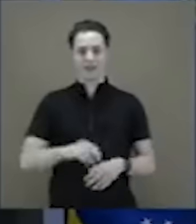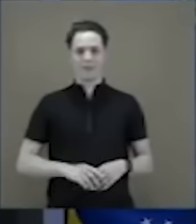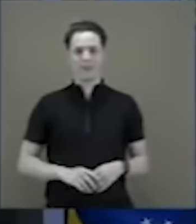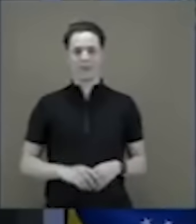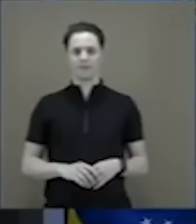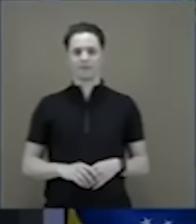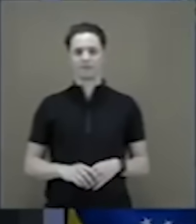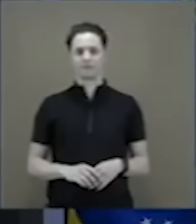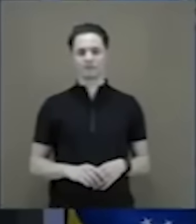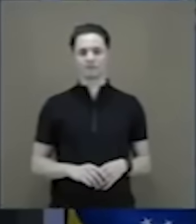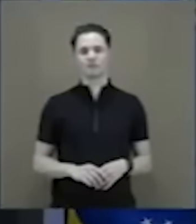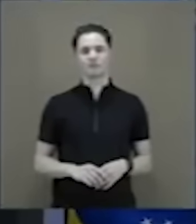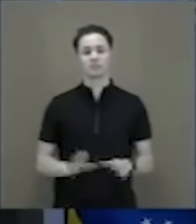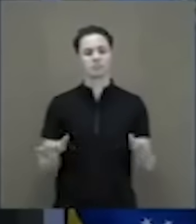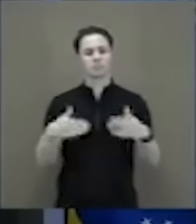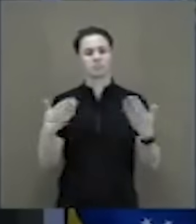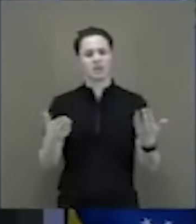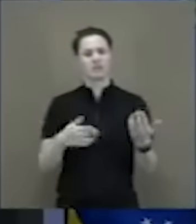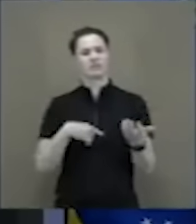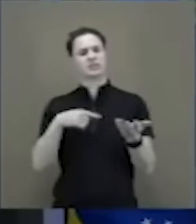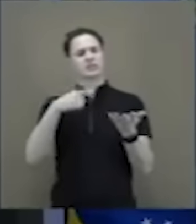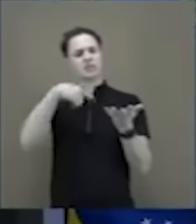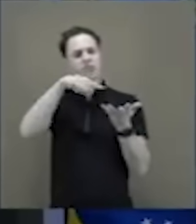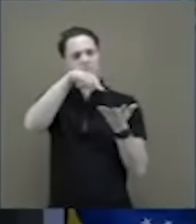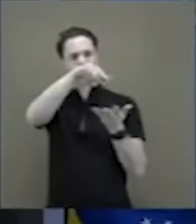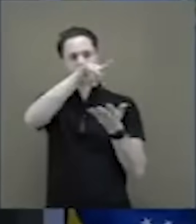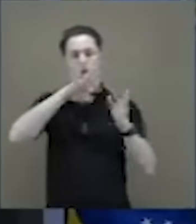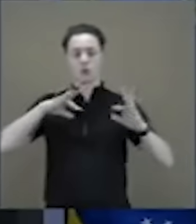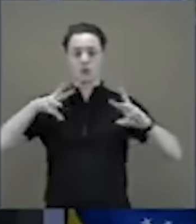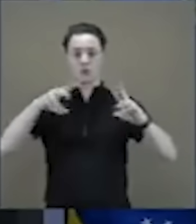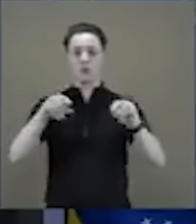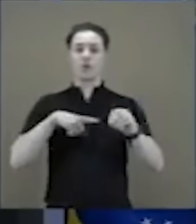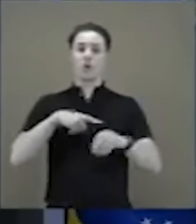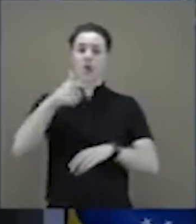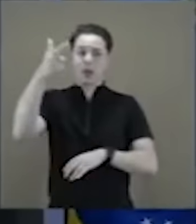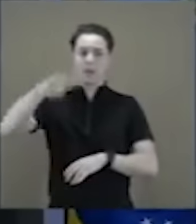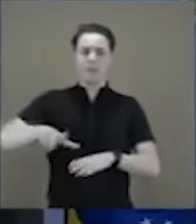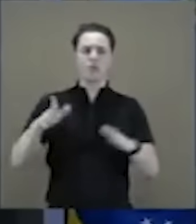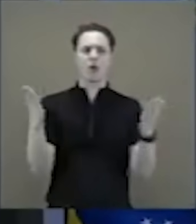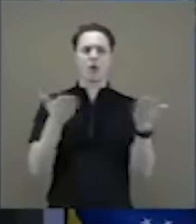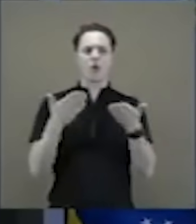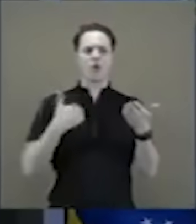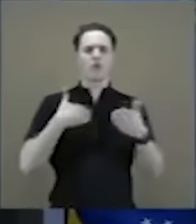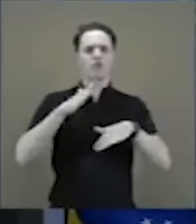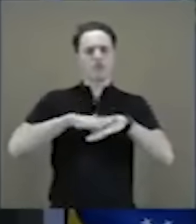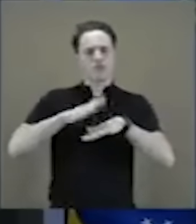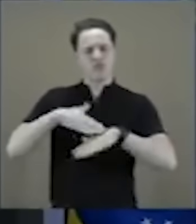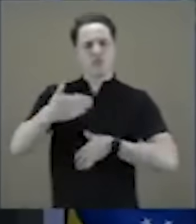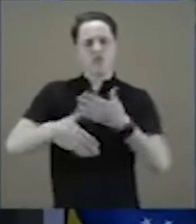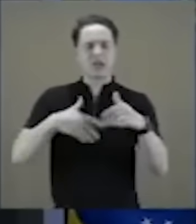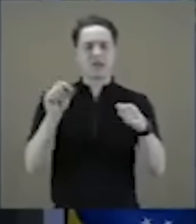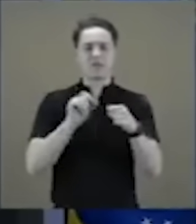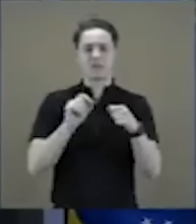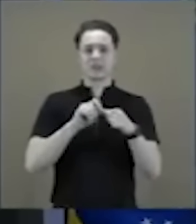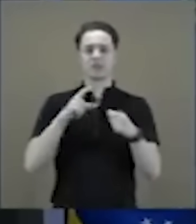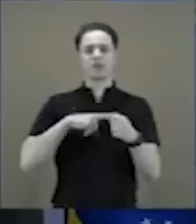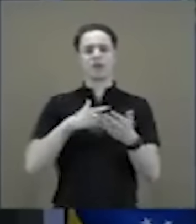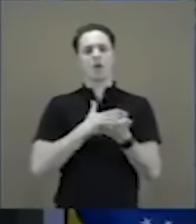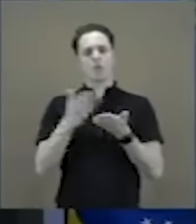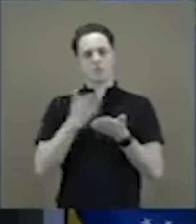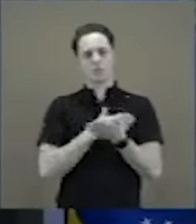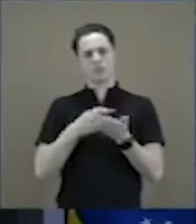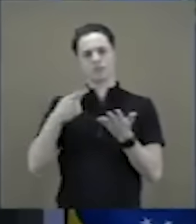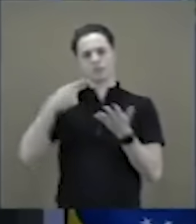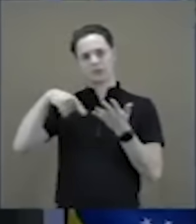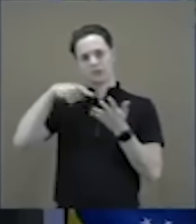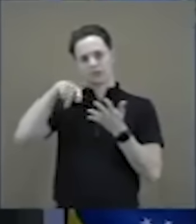A ela se submete todos. E eu repito aqui o que eu tenho feito já em algumas ocasiões.